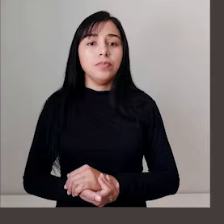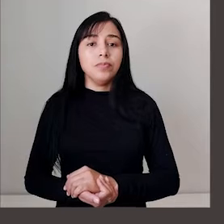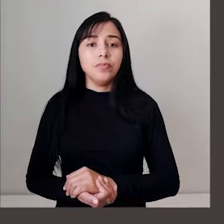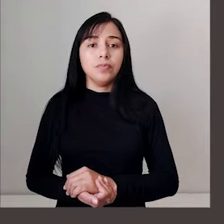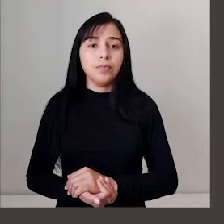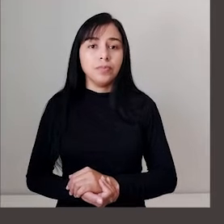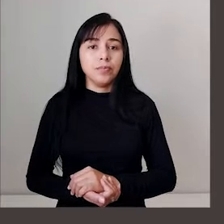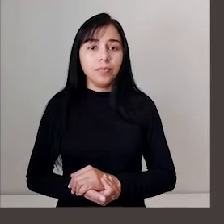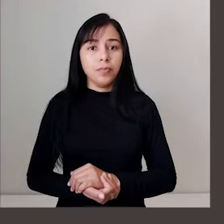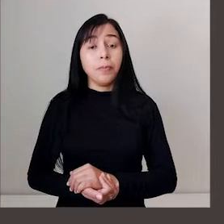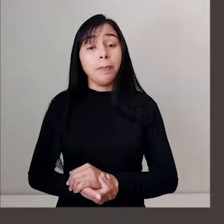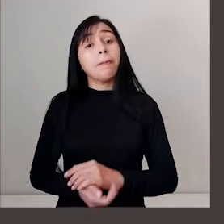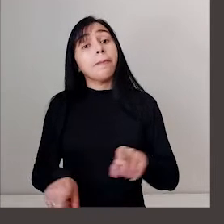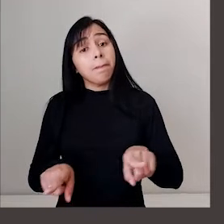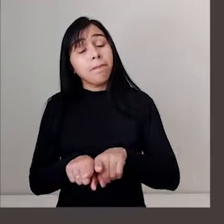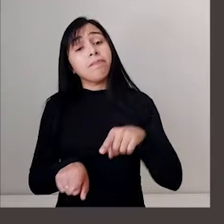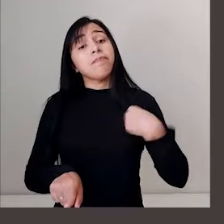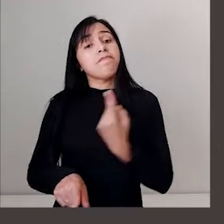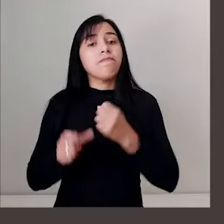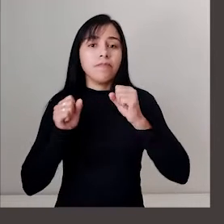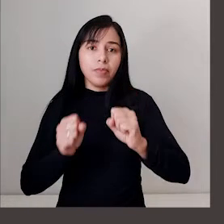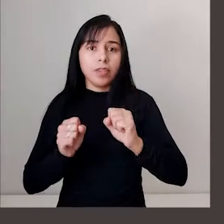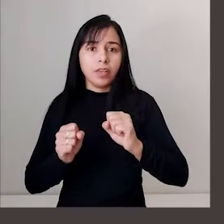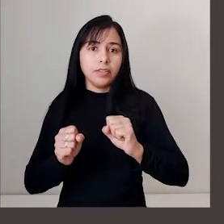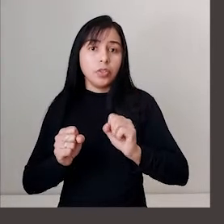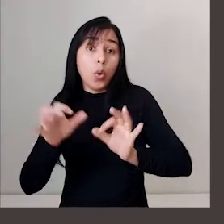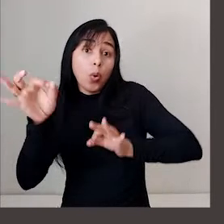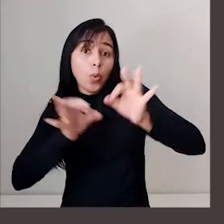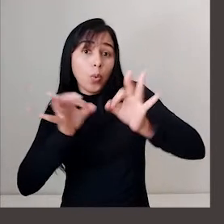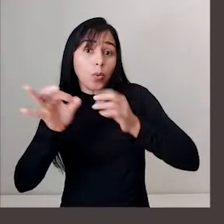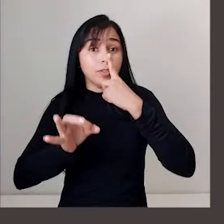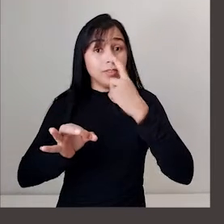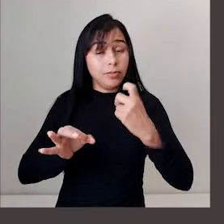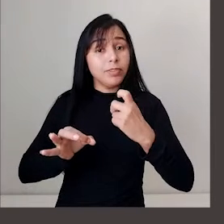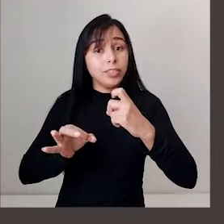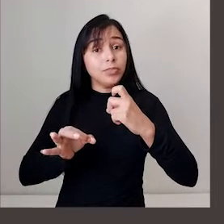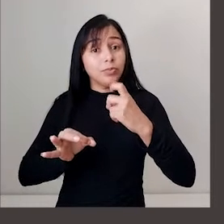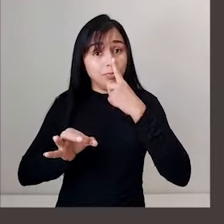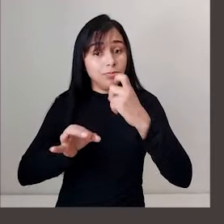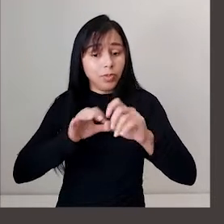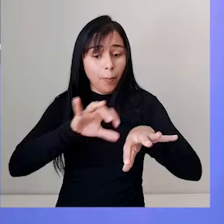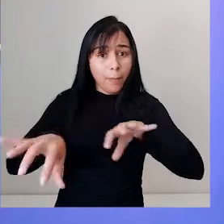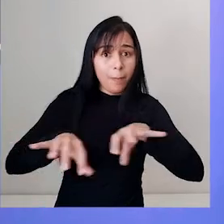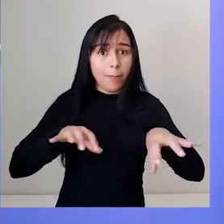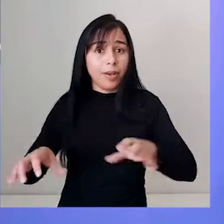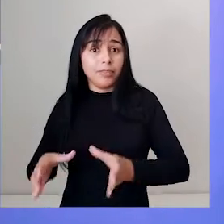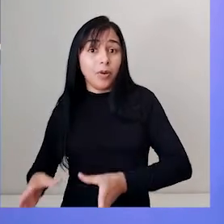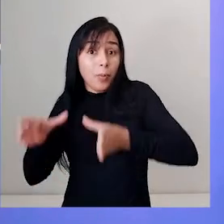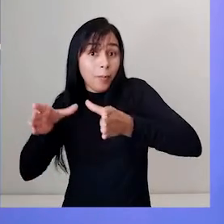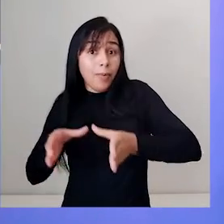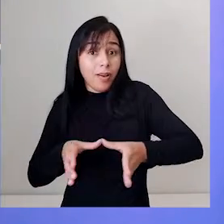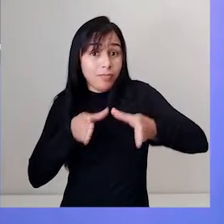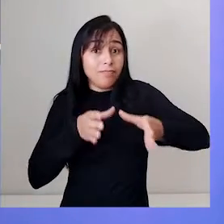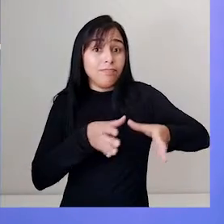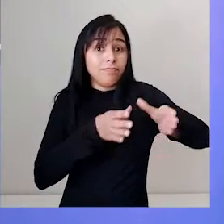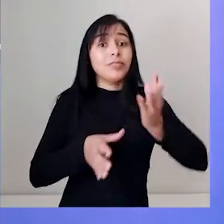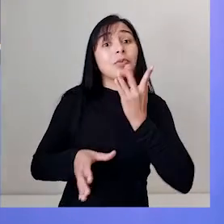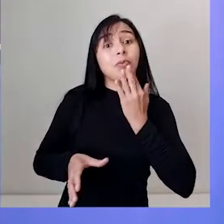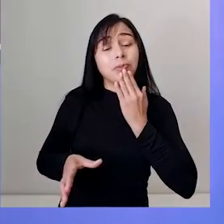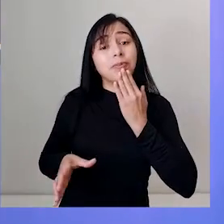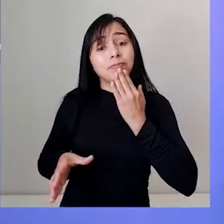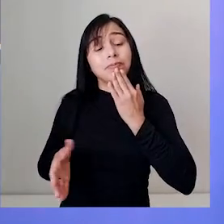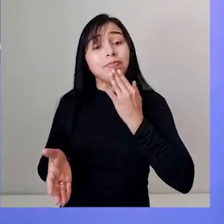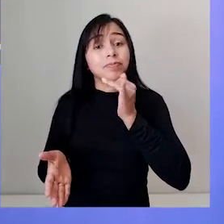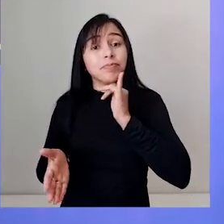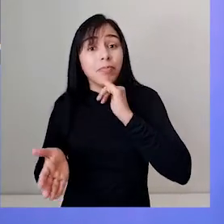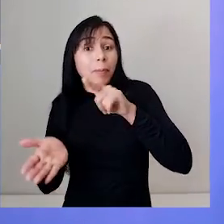podemos fazer a separação do lixo de acordo com o material que ele é formado. Nós podemos separar